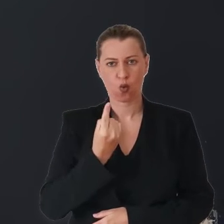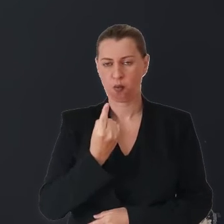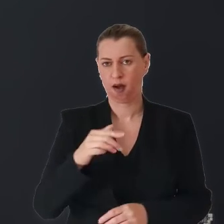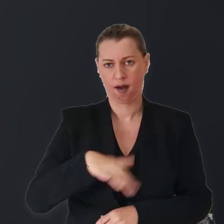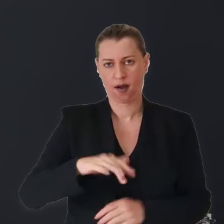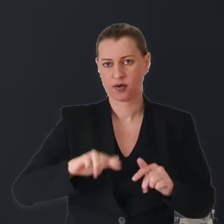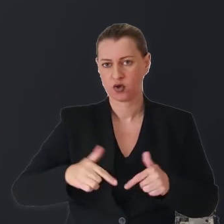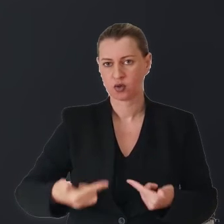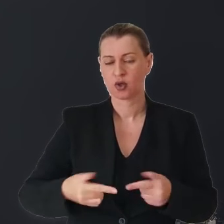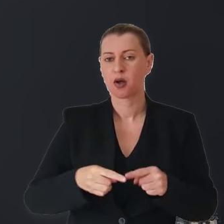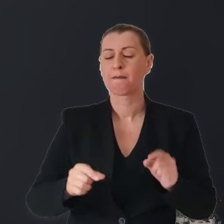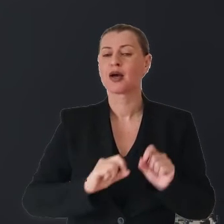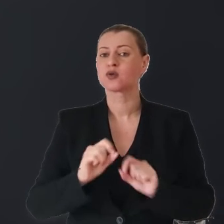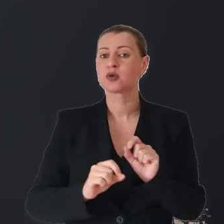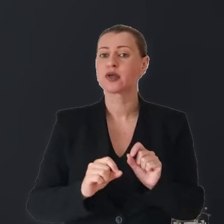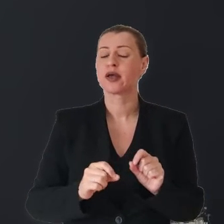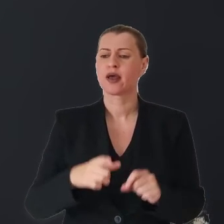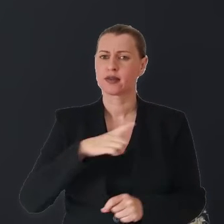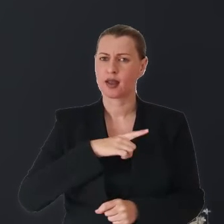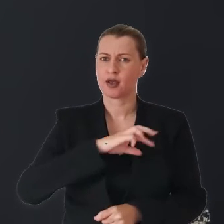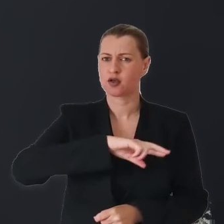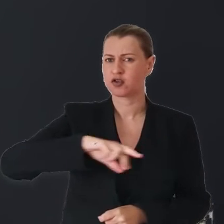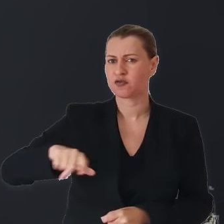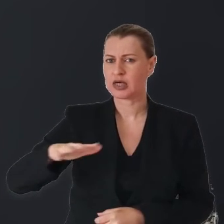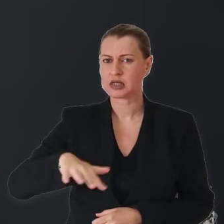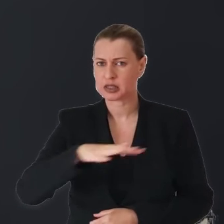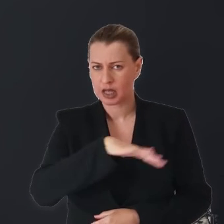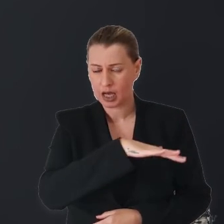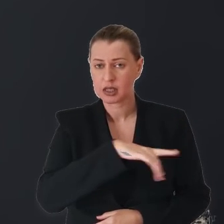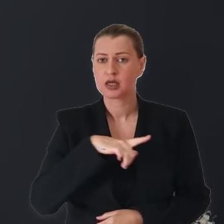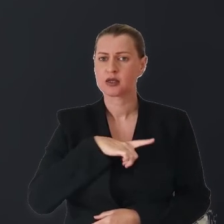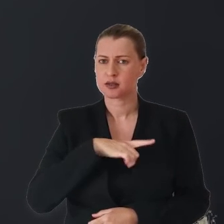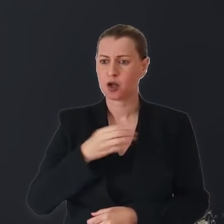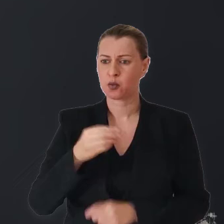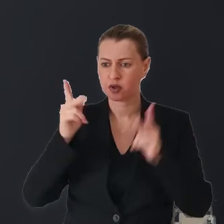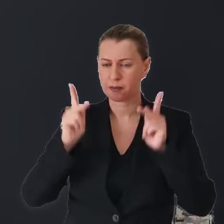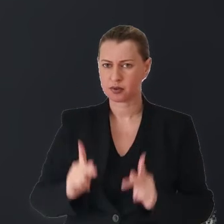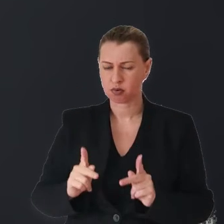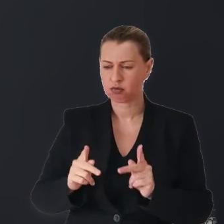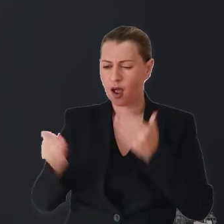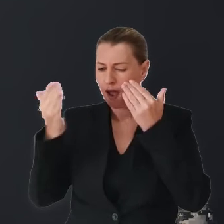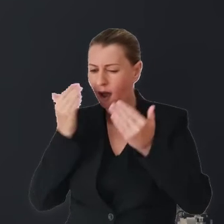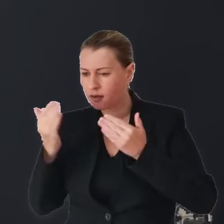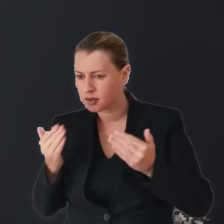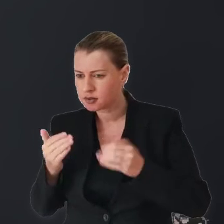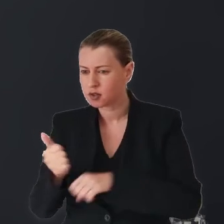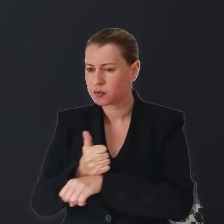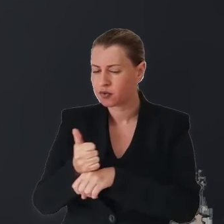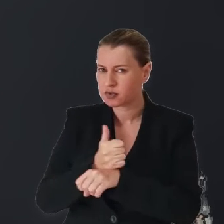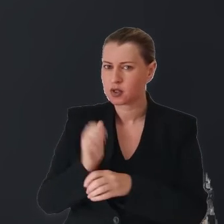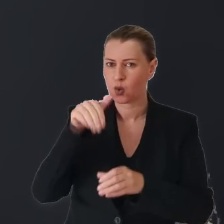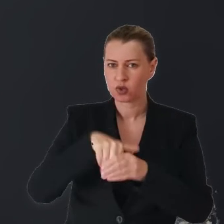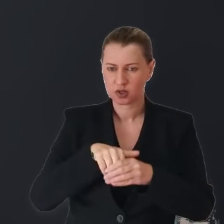claro, mas por serem diversas áreas, existem diversos analistas, né, dentro do Conselho de